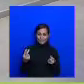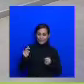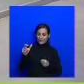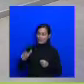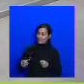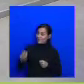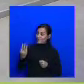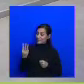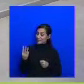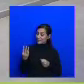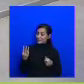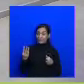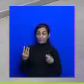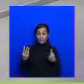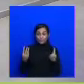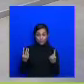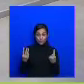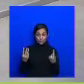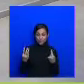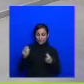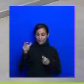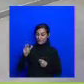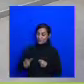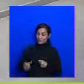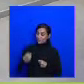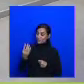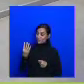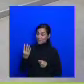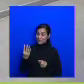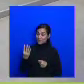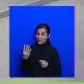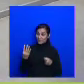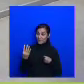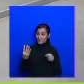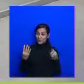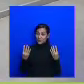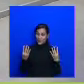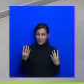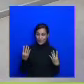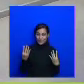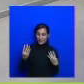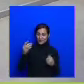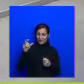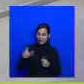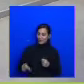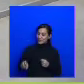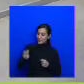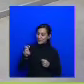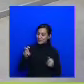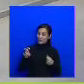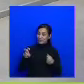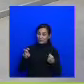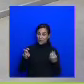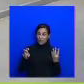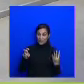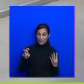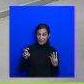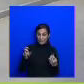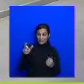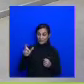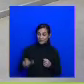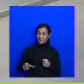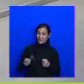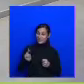6. Coluna 3, 1. Coluna 4, número 4. Coluna 5,